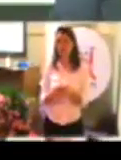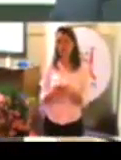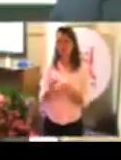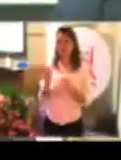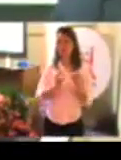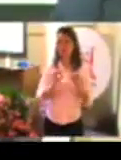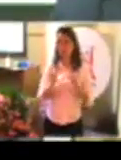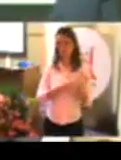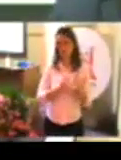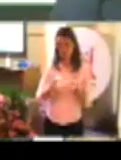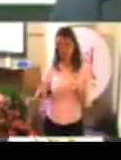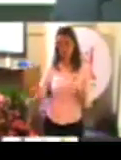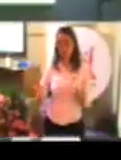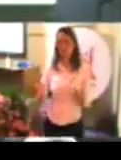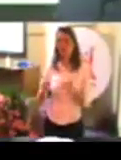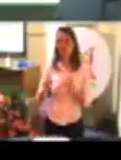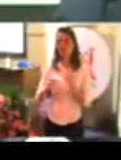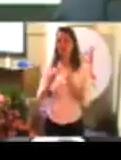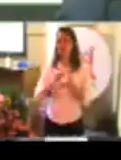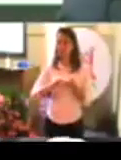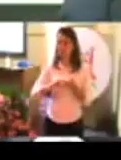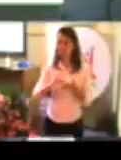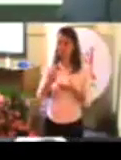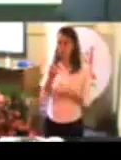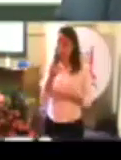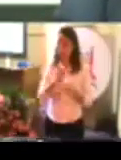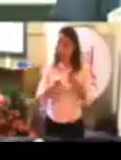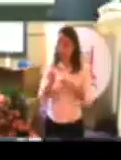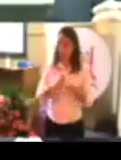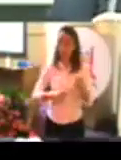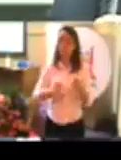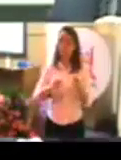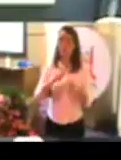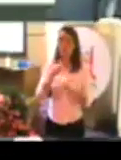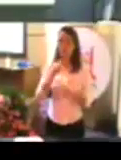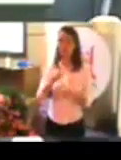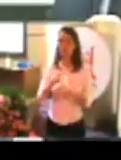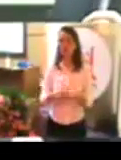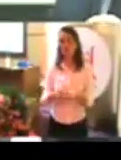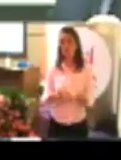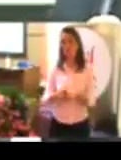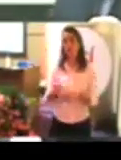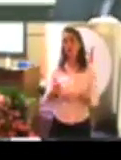da organização da administração pública para a